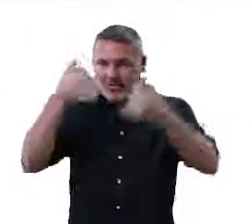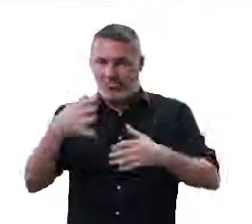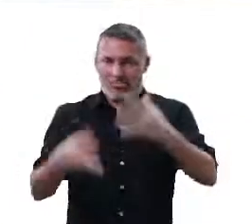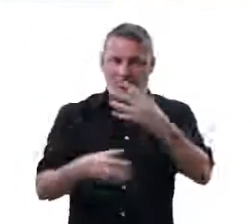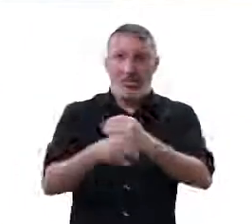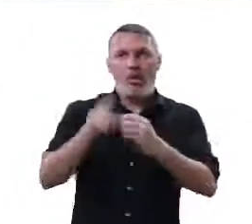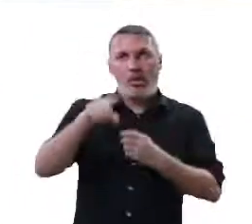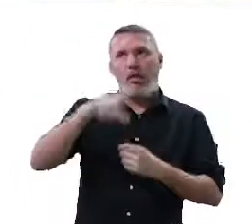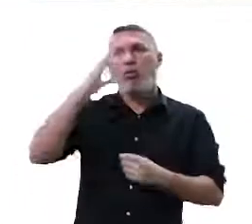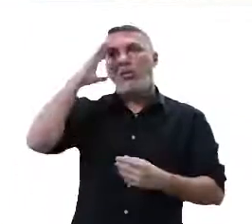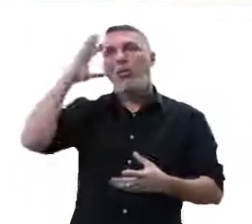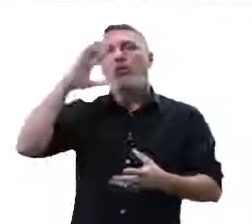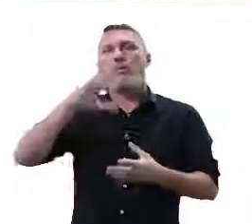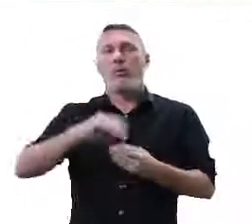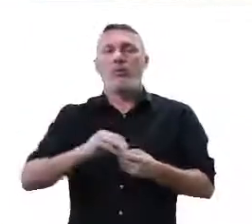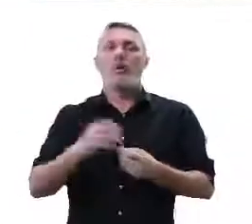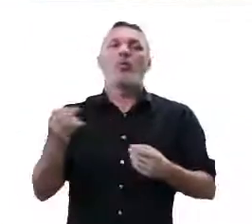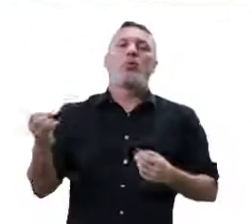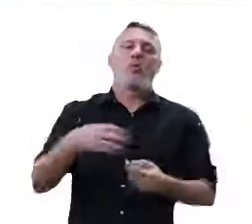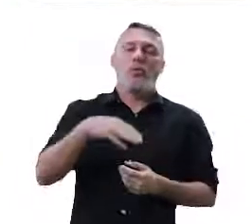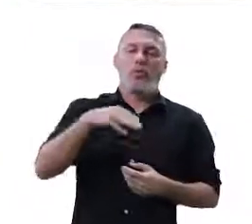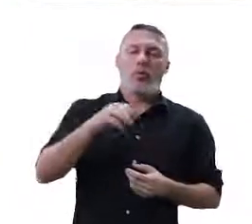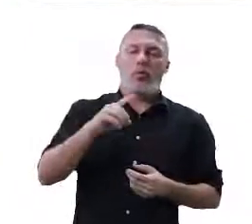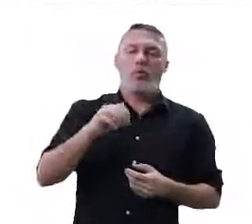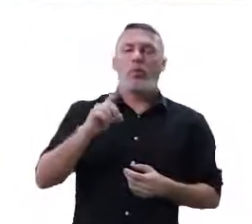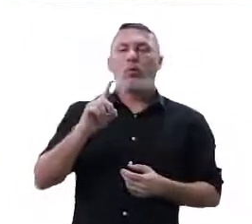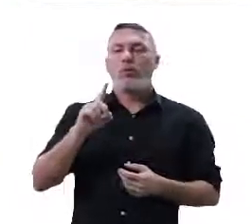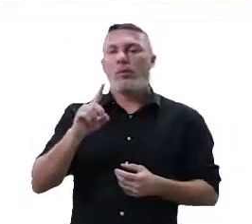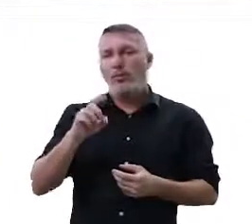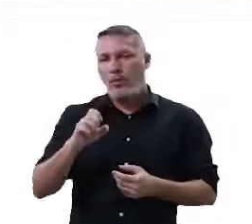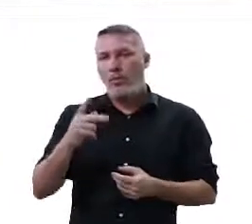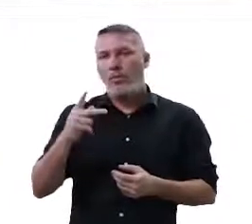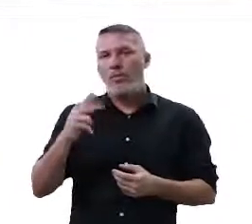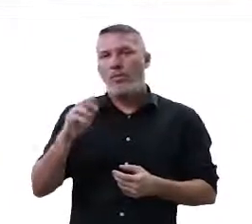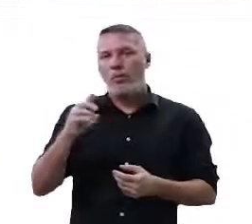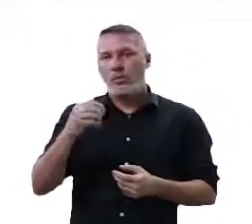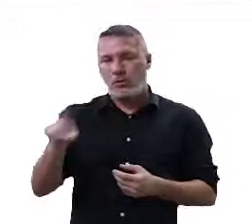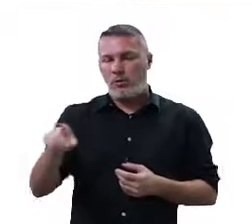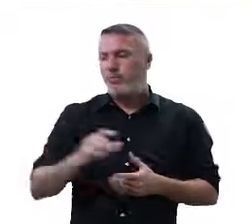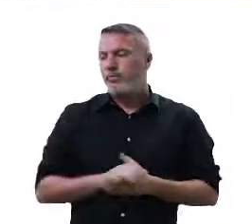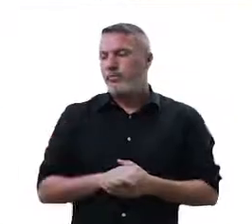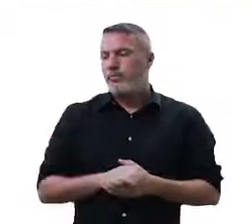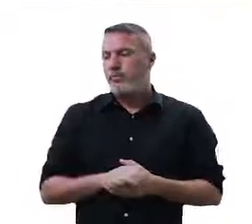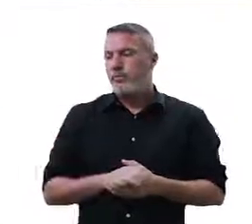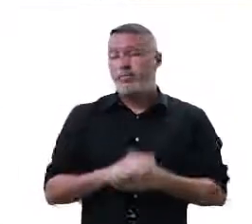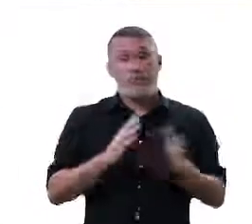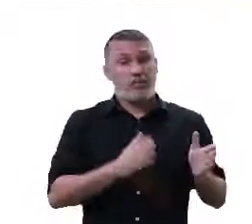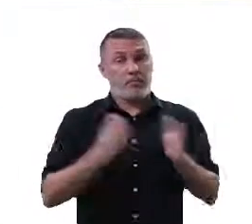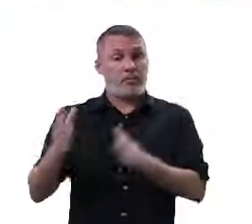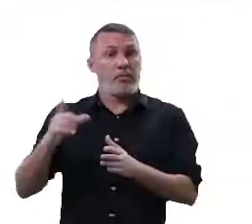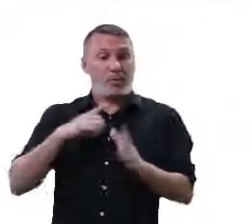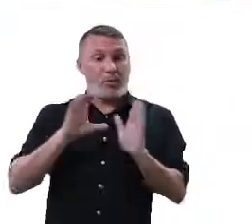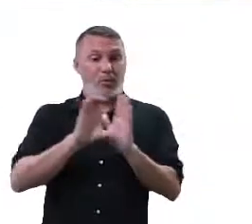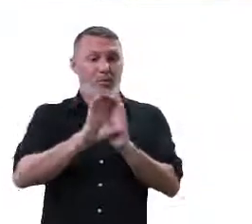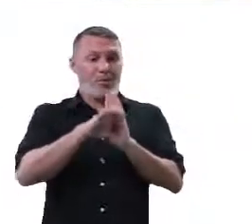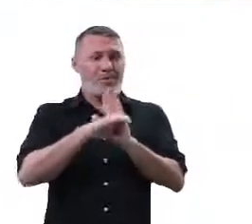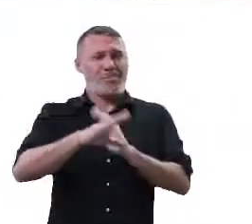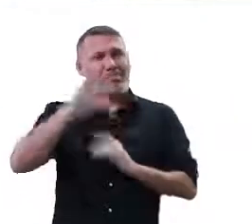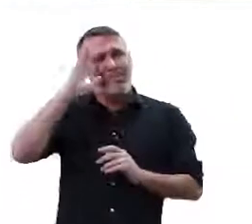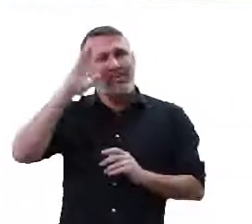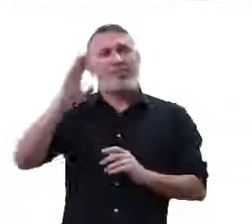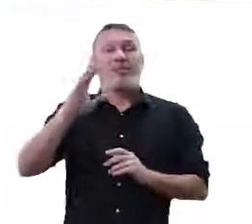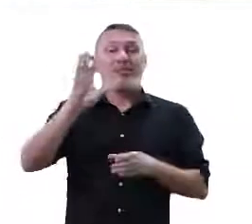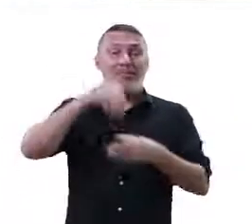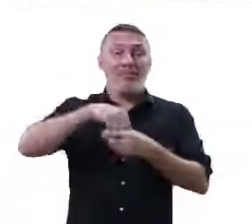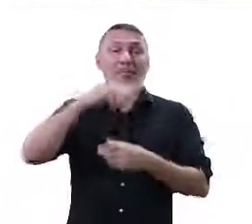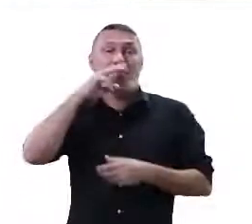definição desses dois conceitos que são importantes para o entendimento desse modo de produção. Um outro conceito